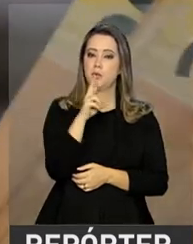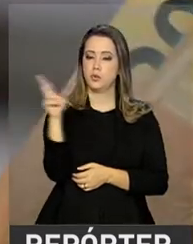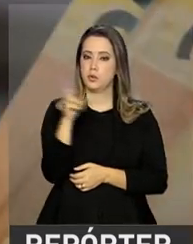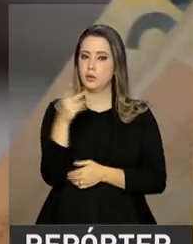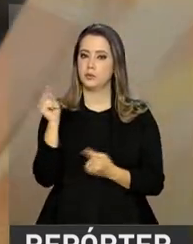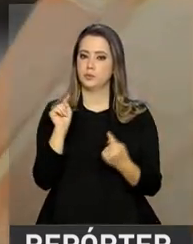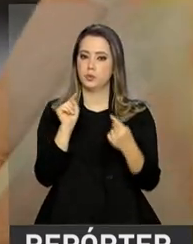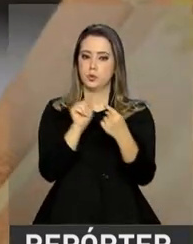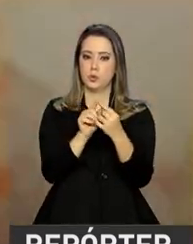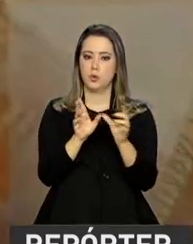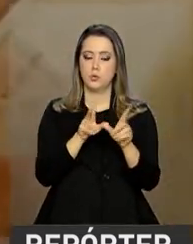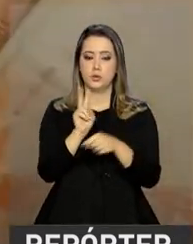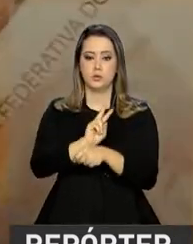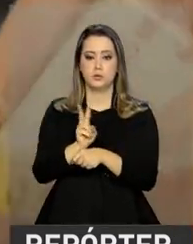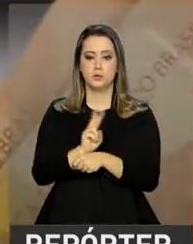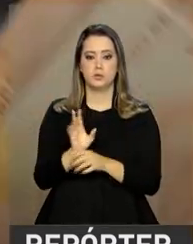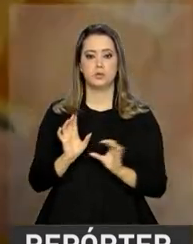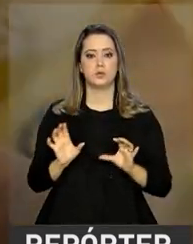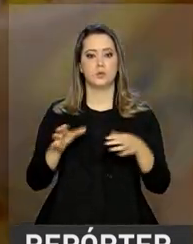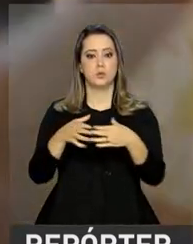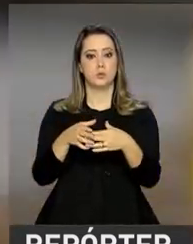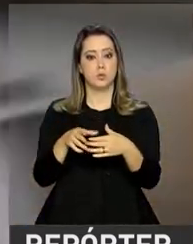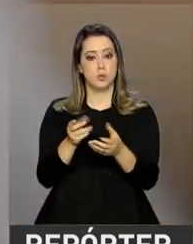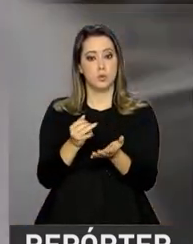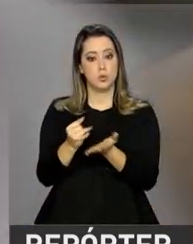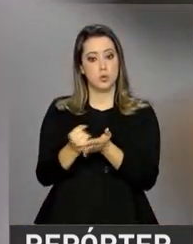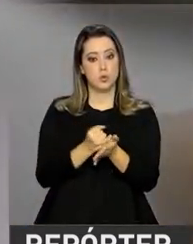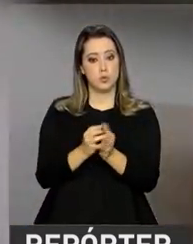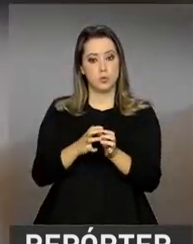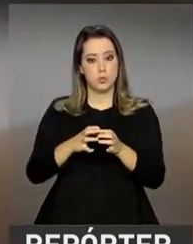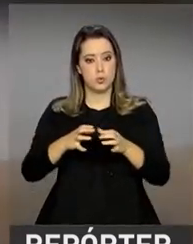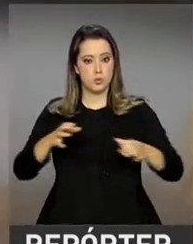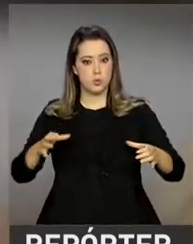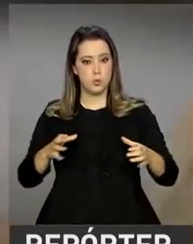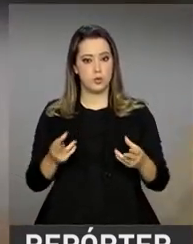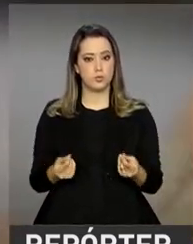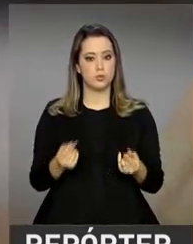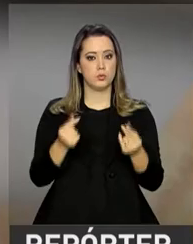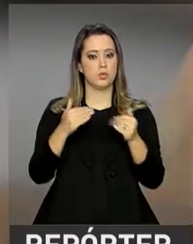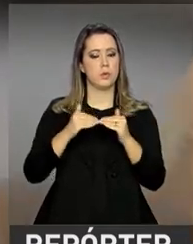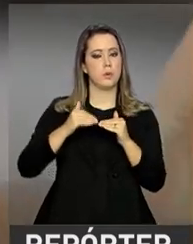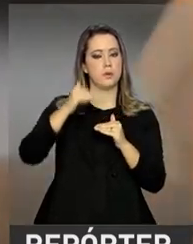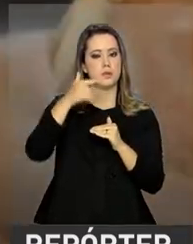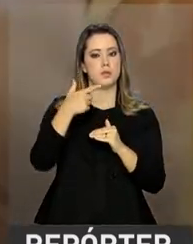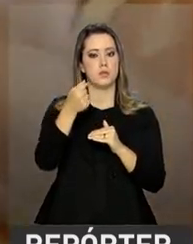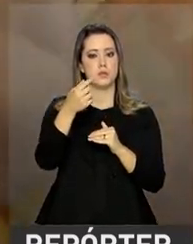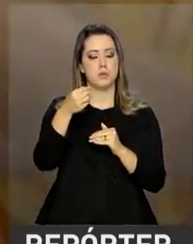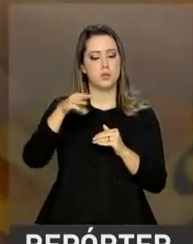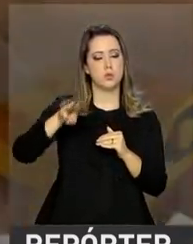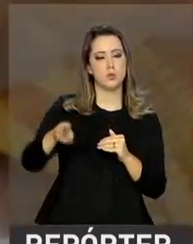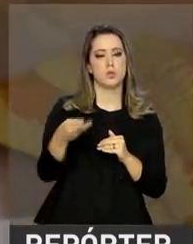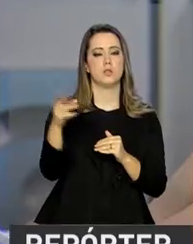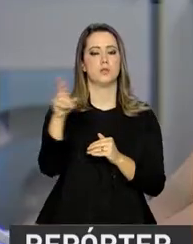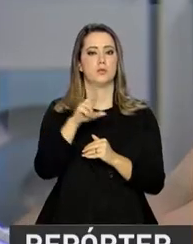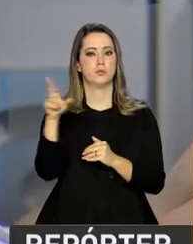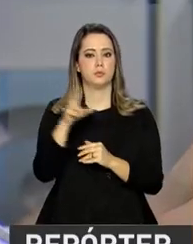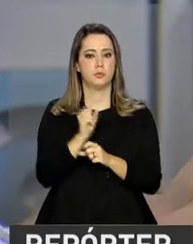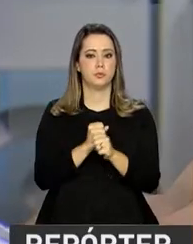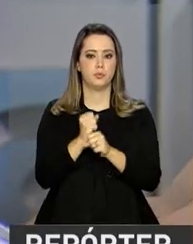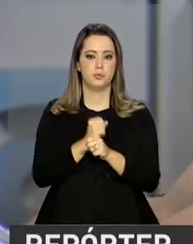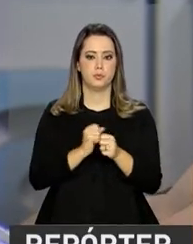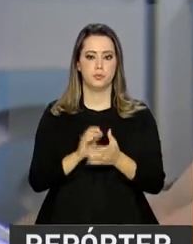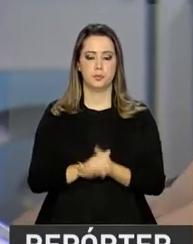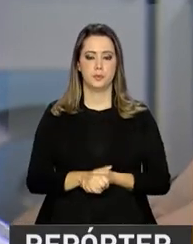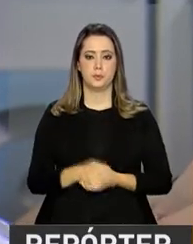o foco da fiscalização foram os grandes contribuintes com faturamento acima de 200 milhões de reais por ano o grande